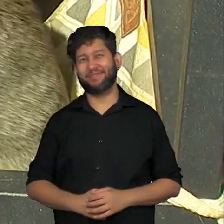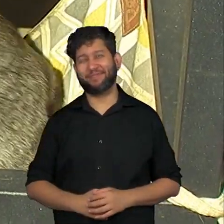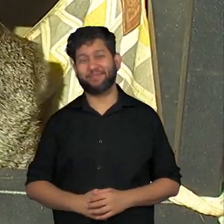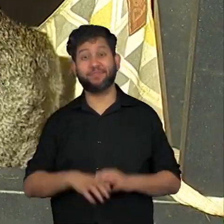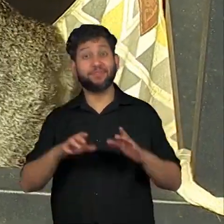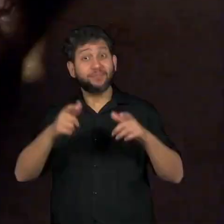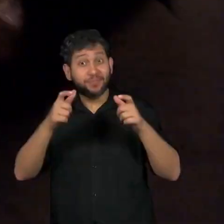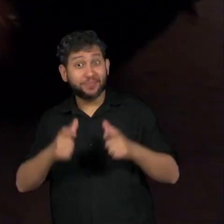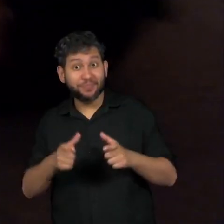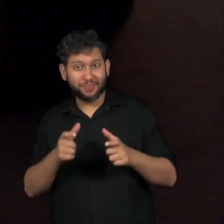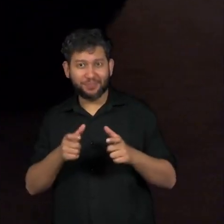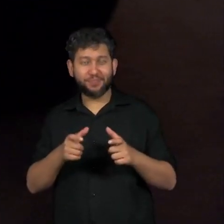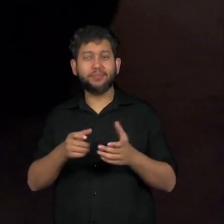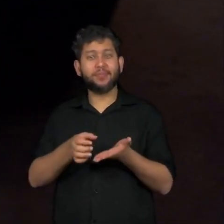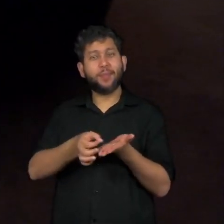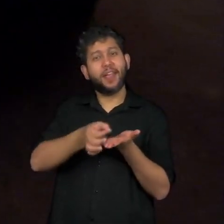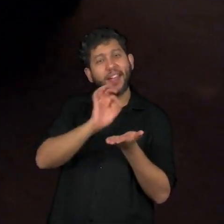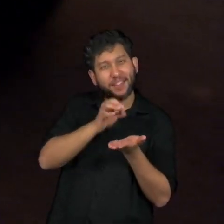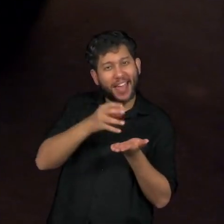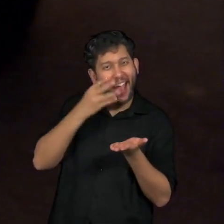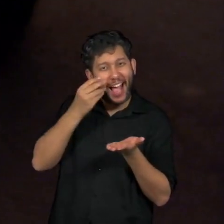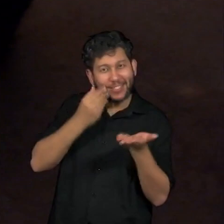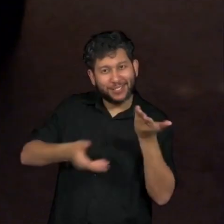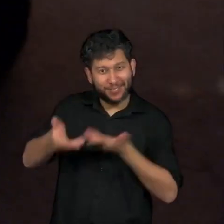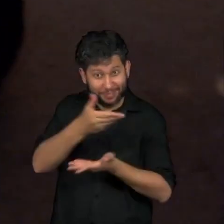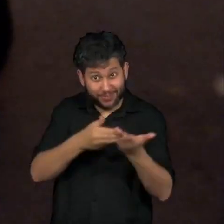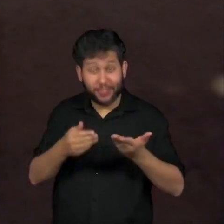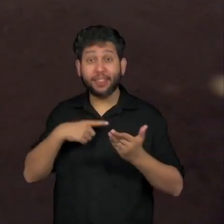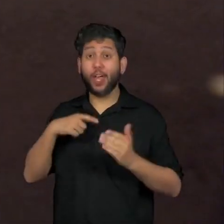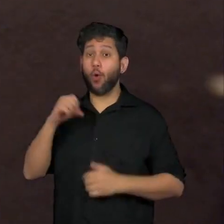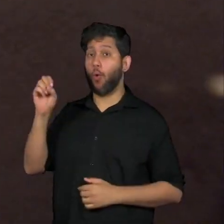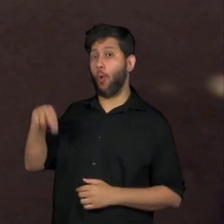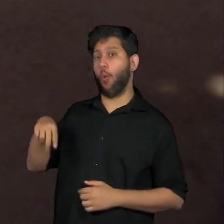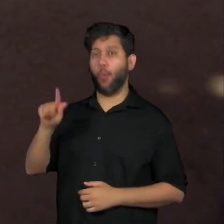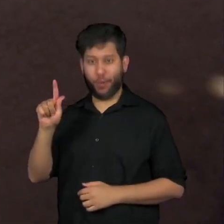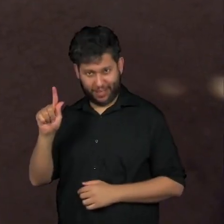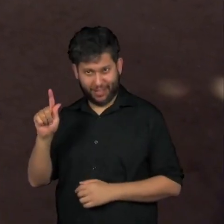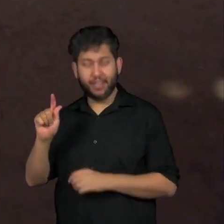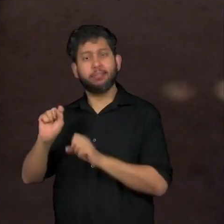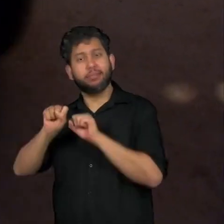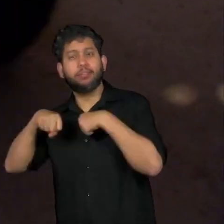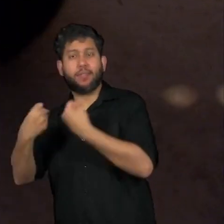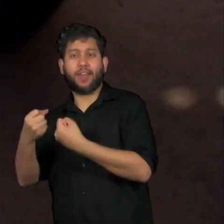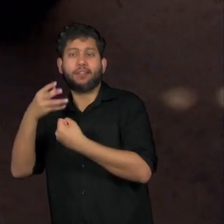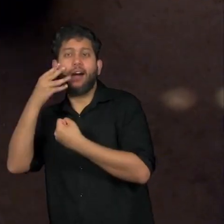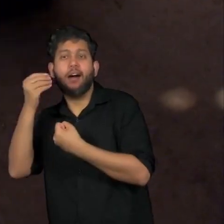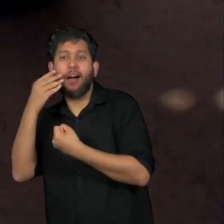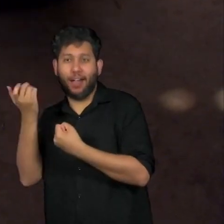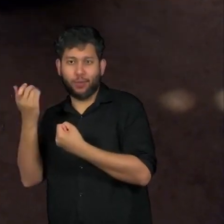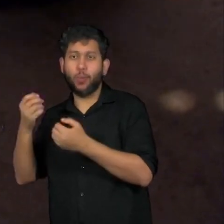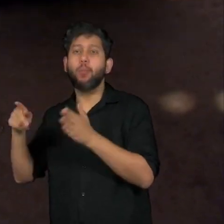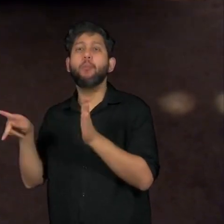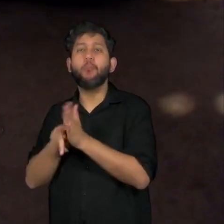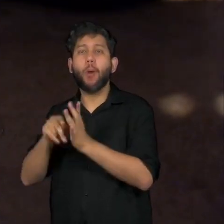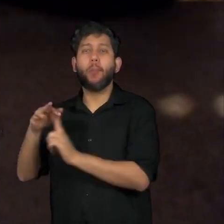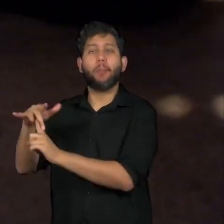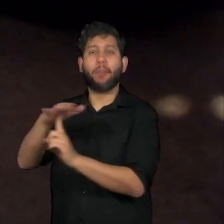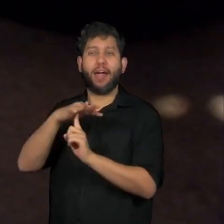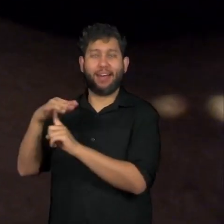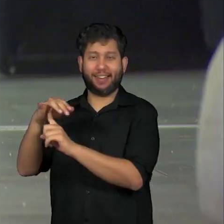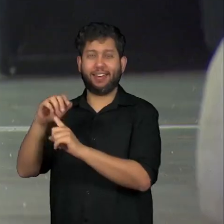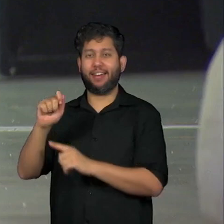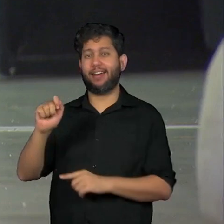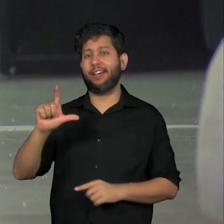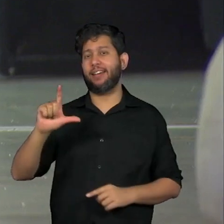O Cat Café trabalha em parceria com a ONG Pro Gato, que cuida de gatos abandonados no Parque da Aclimação e